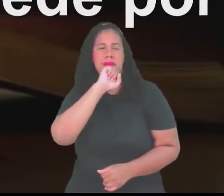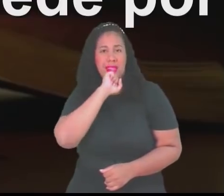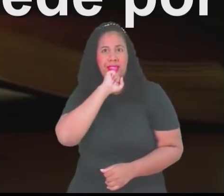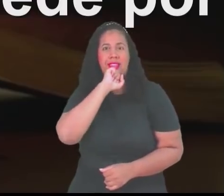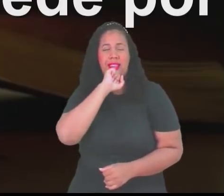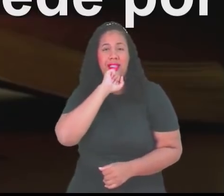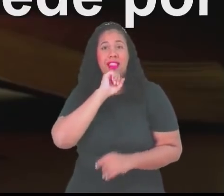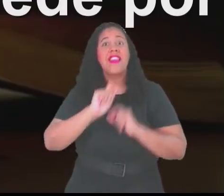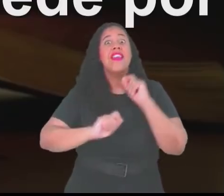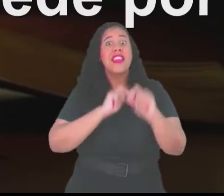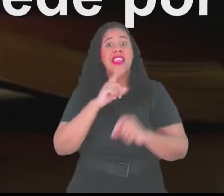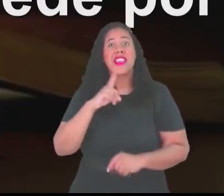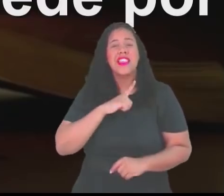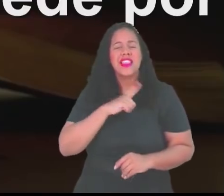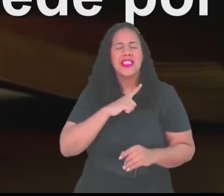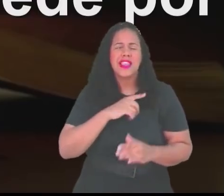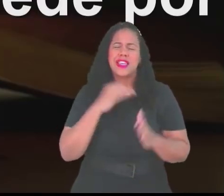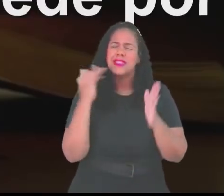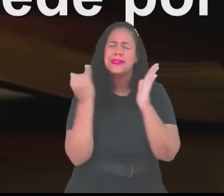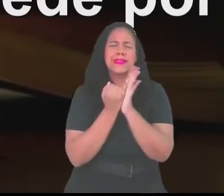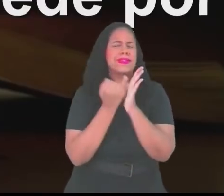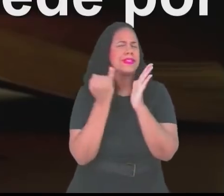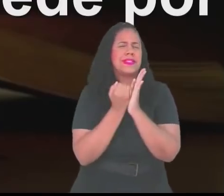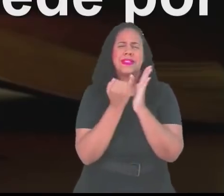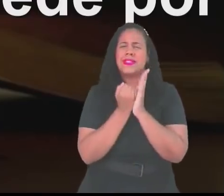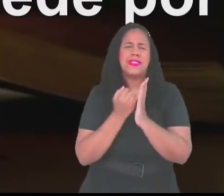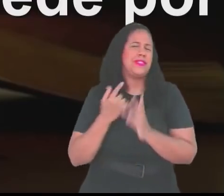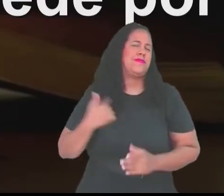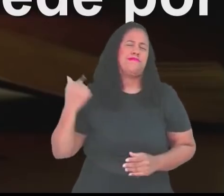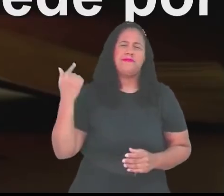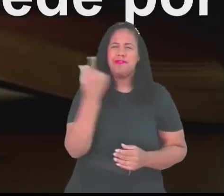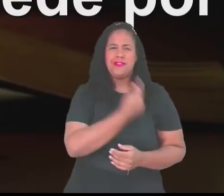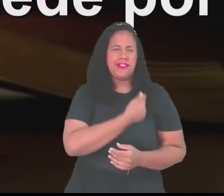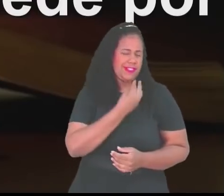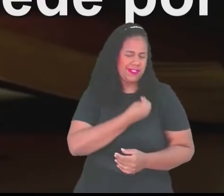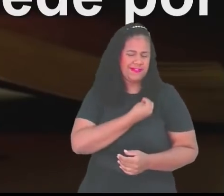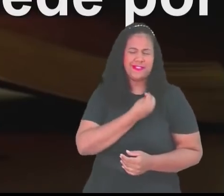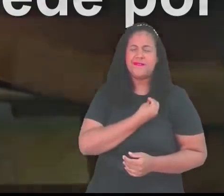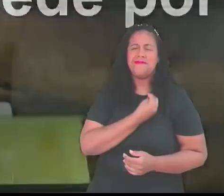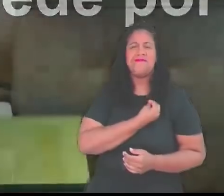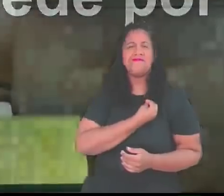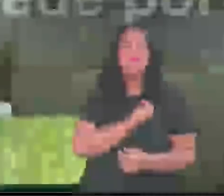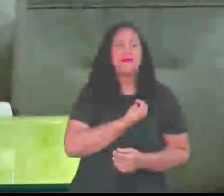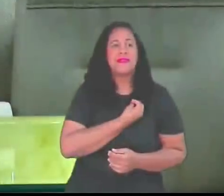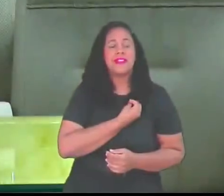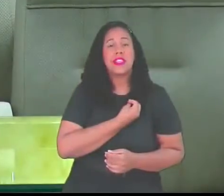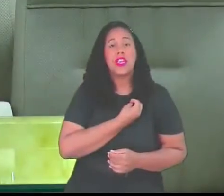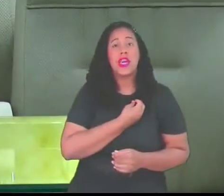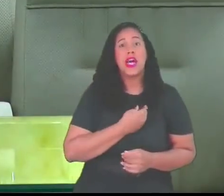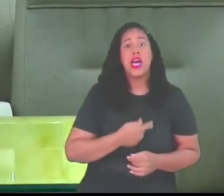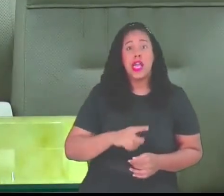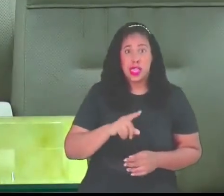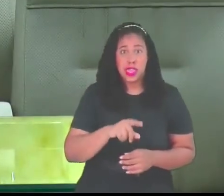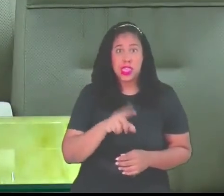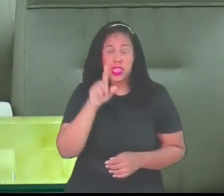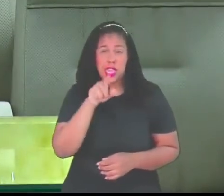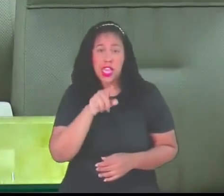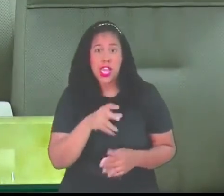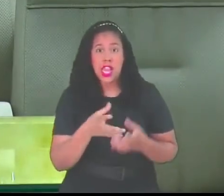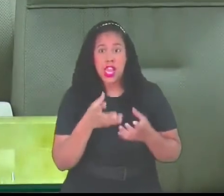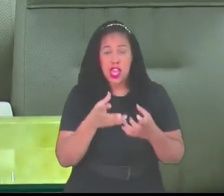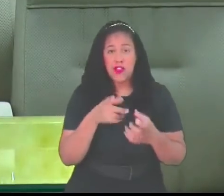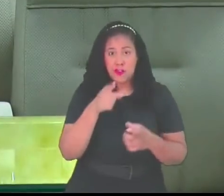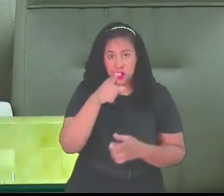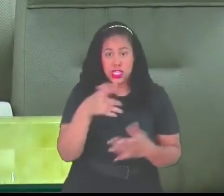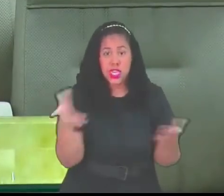que também intercede por nós. Está mexendo com você aqui,